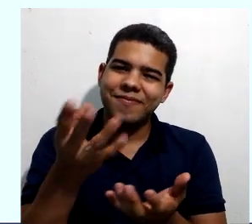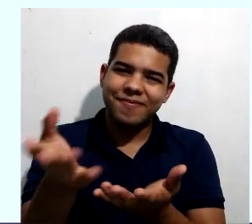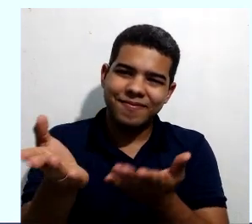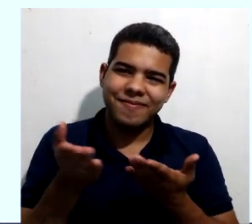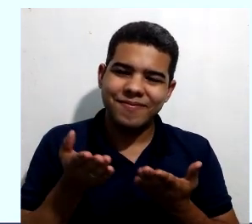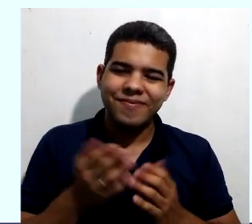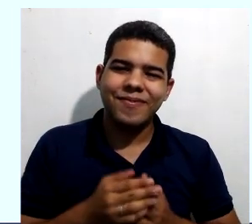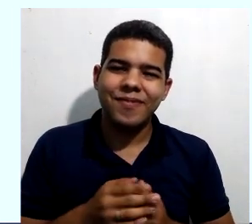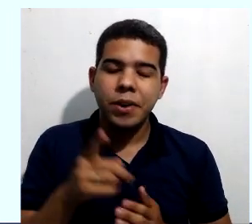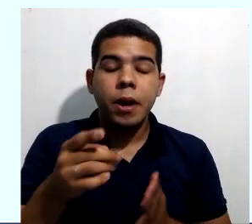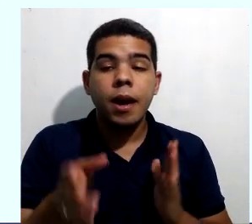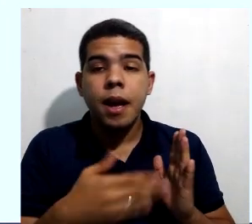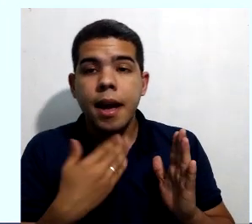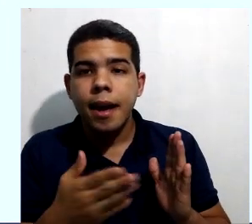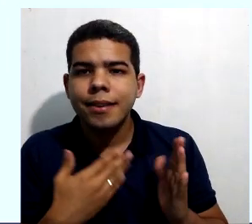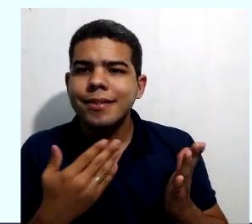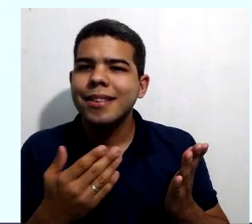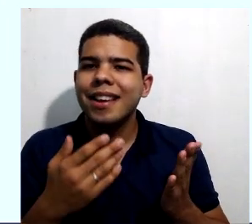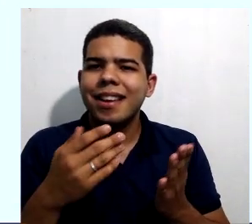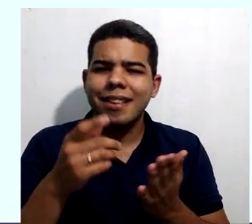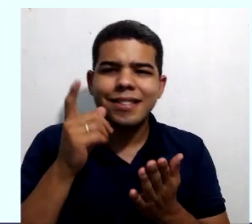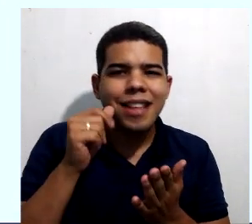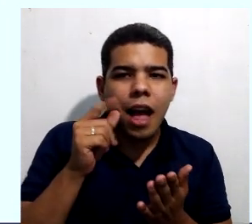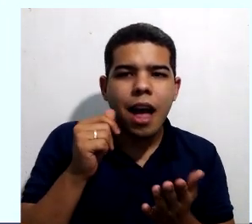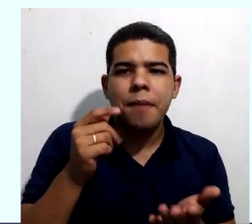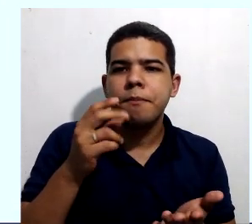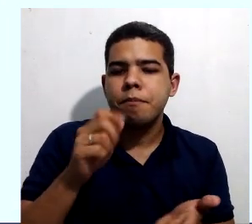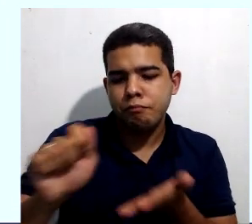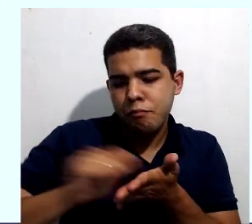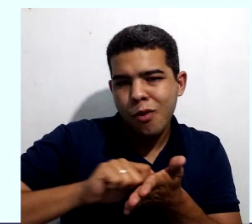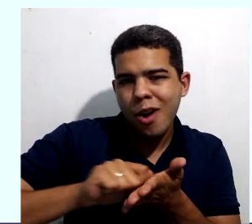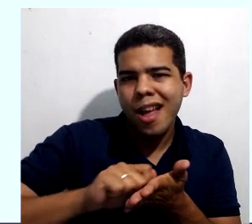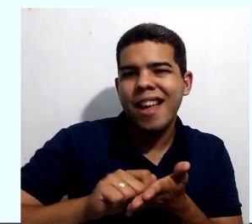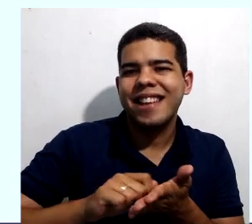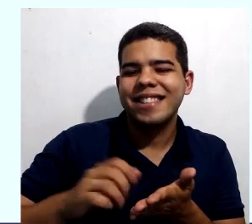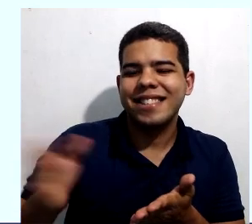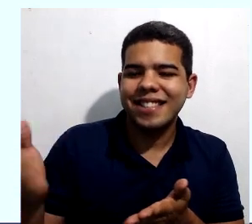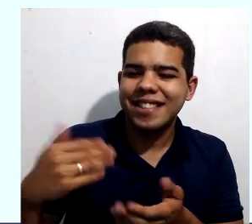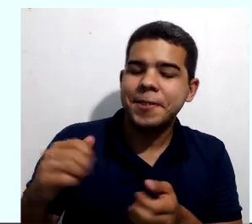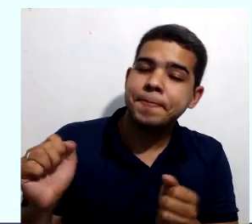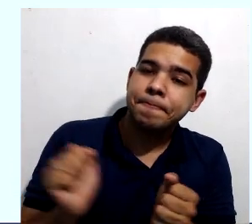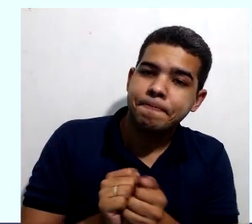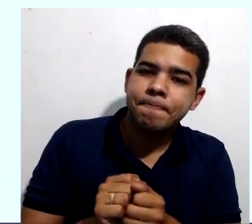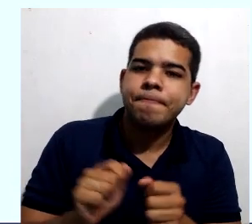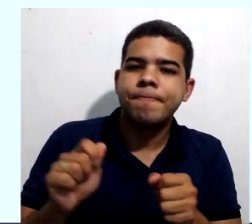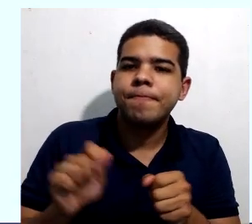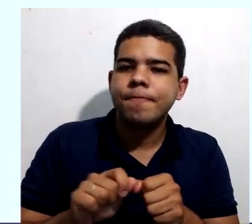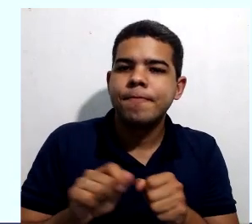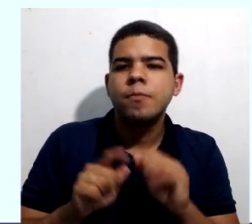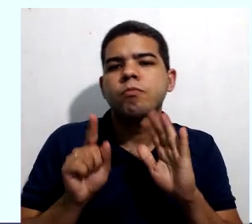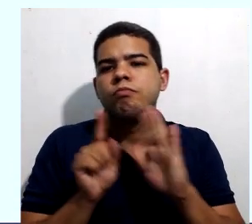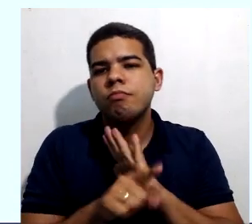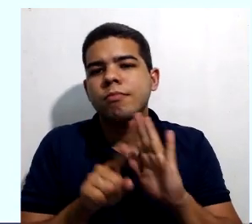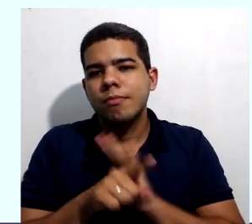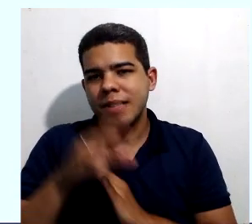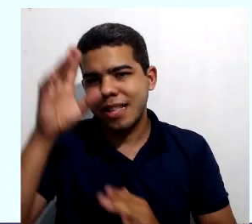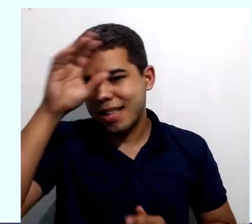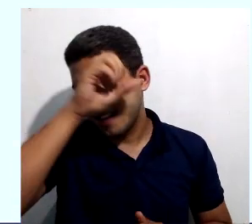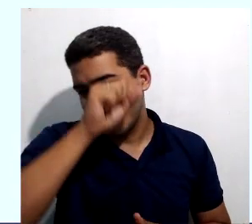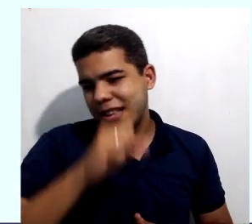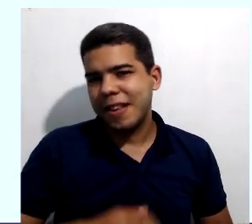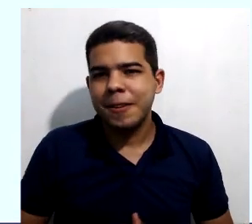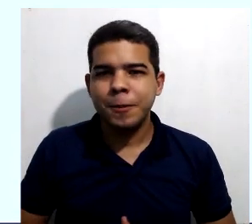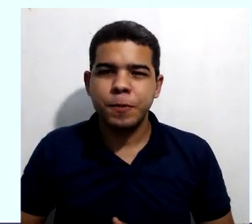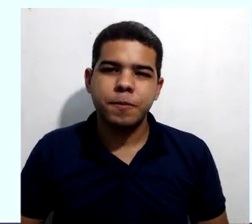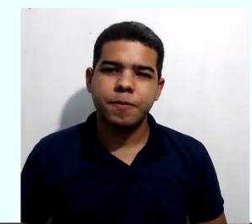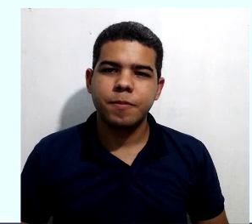Então, pega aí o teu caderno, pega teu lápis e borracha para juntos fazermos aqui algumas questões e aprendermos hoje,